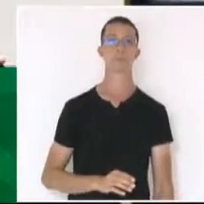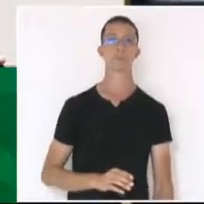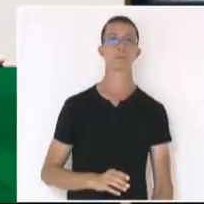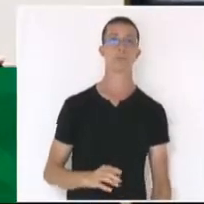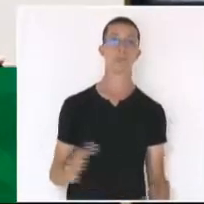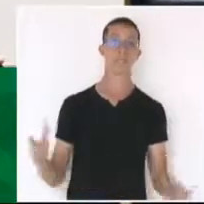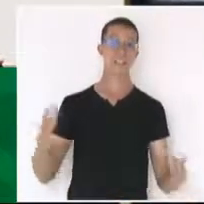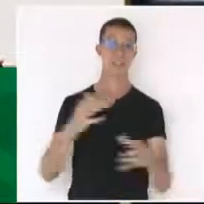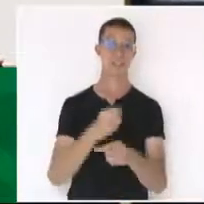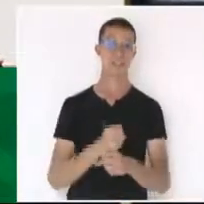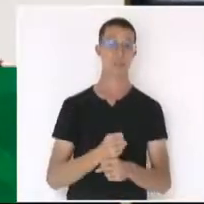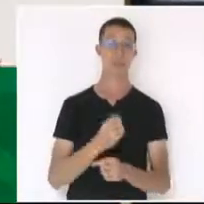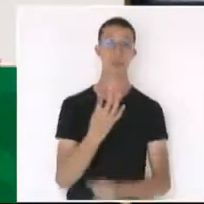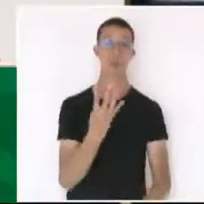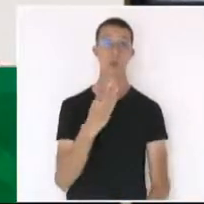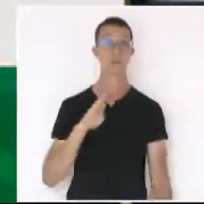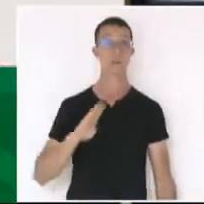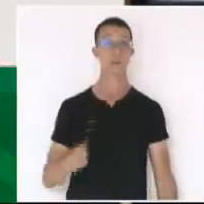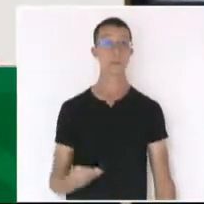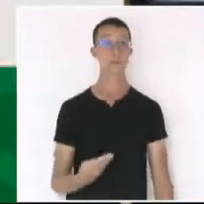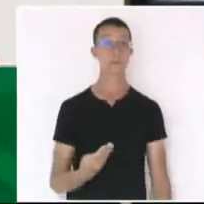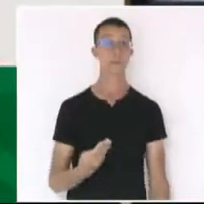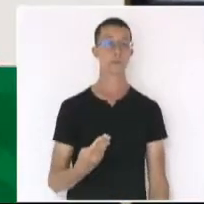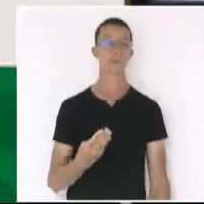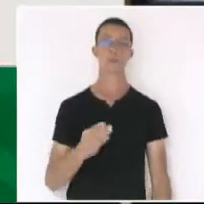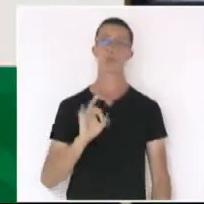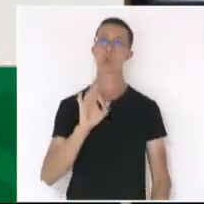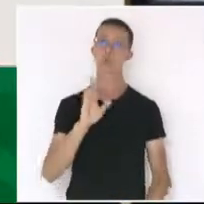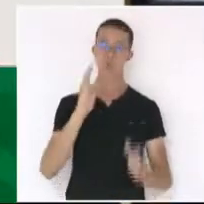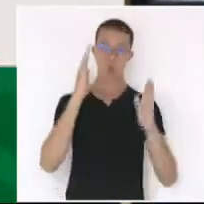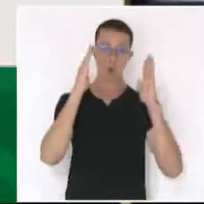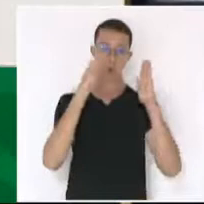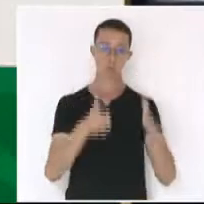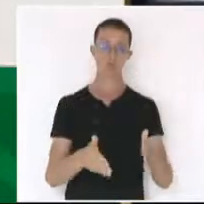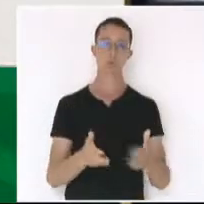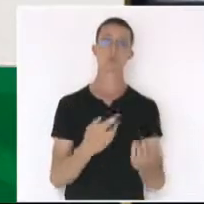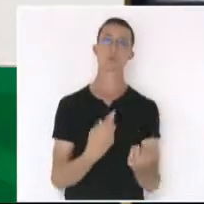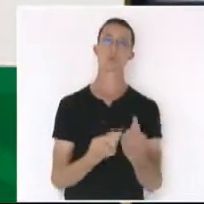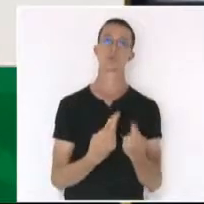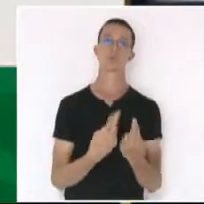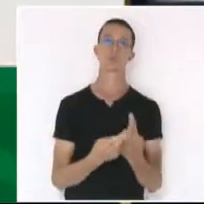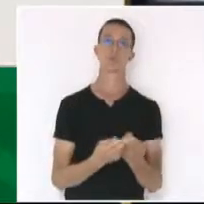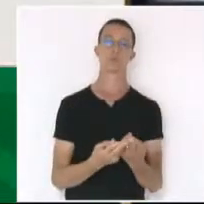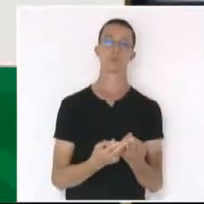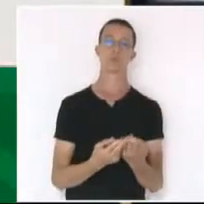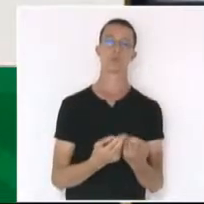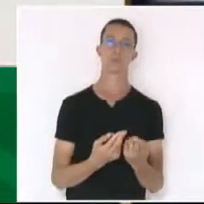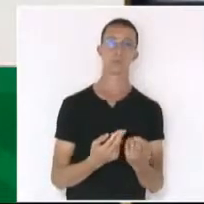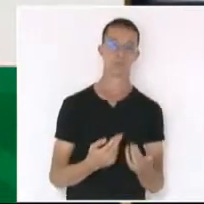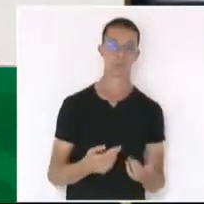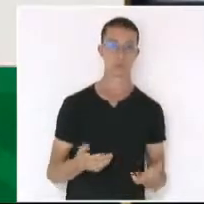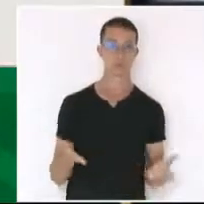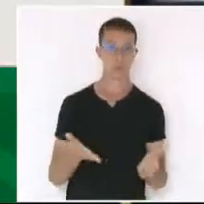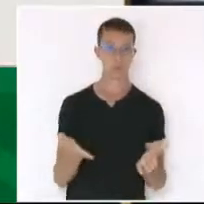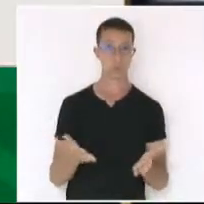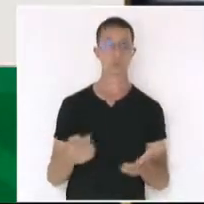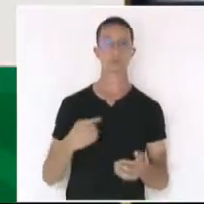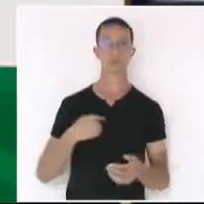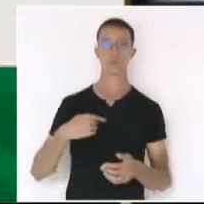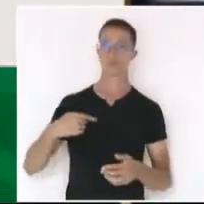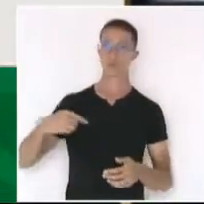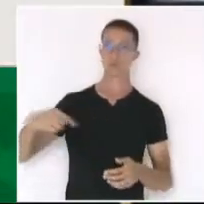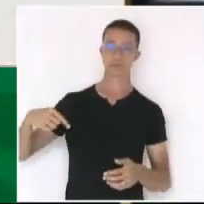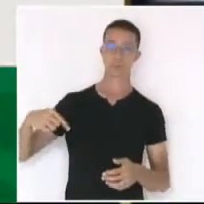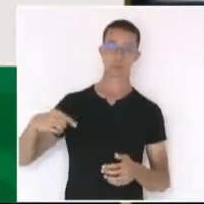4 bilhões e meio só protetor de rodovia e hoje seguindo então pela pela Rodovia Antônio Raio